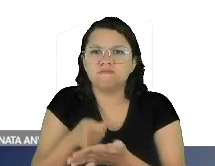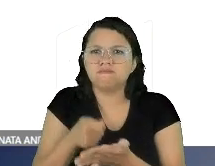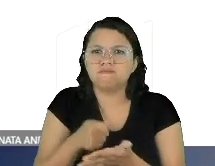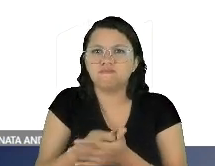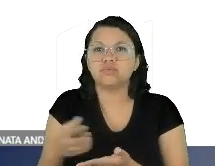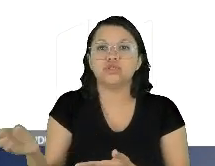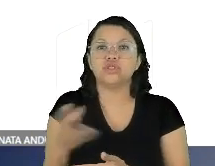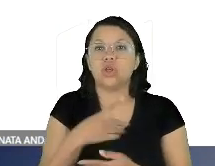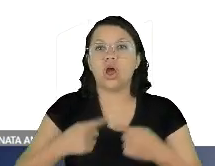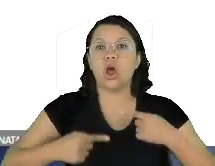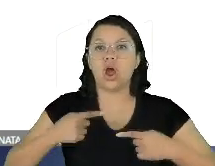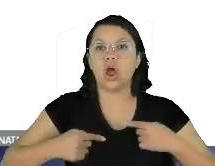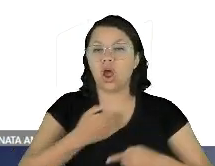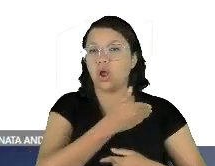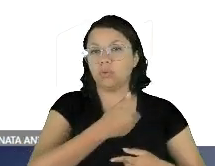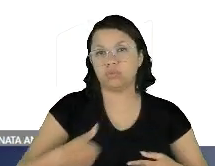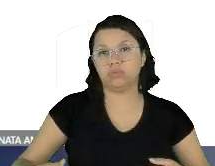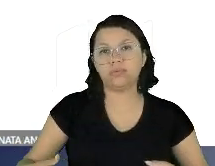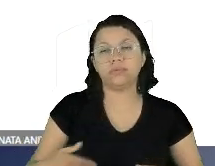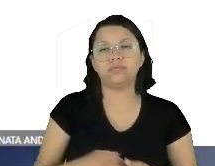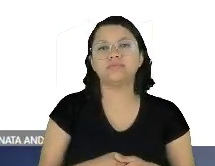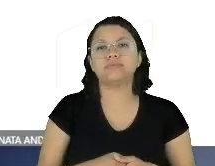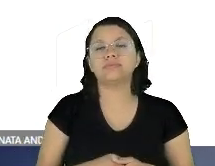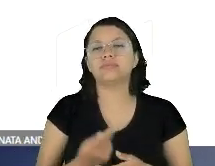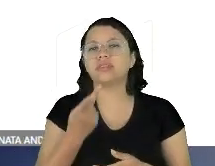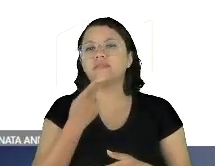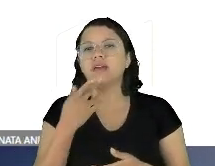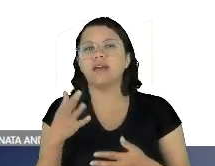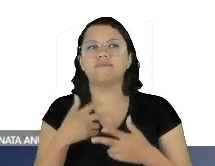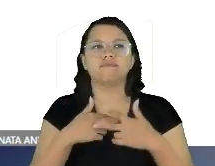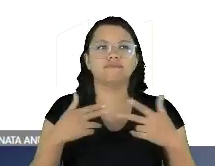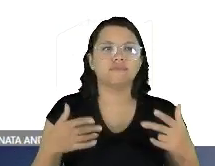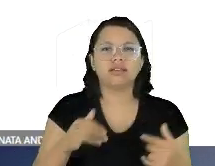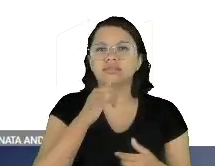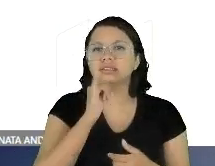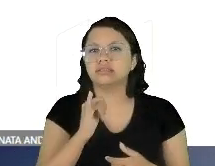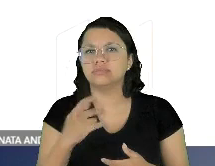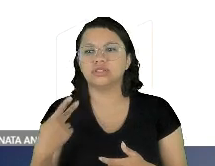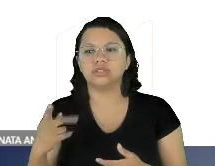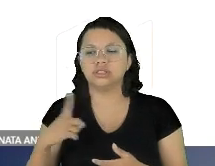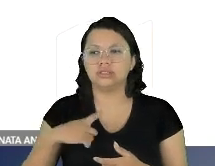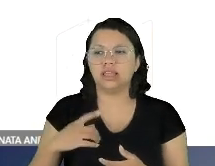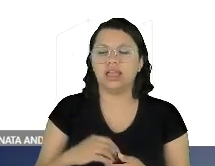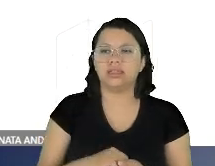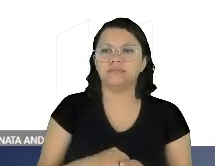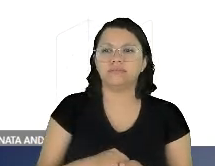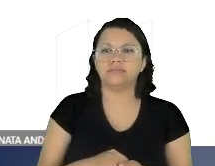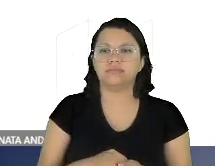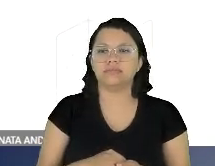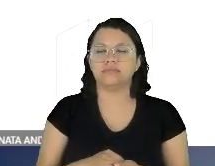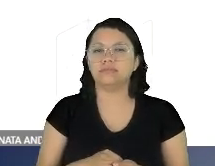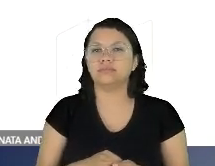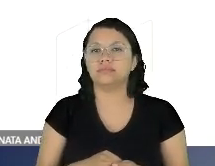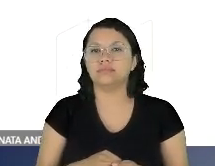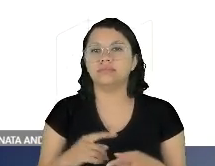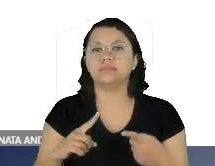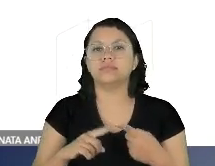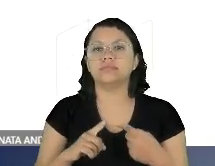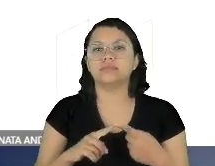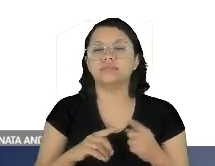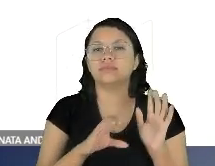novas políticas públicas. Citando vários exemplos, a gente tem o Think Tank, que